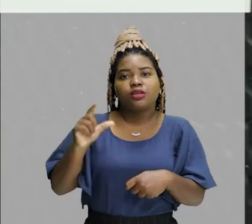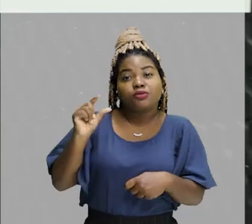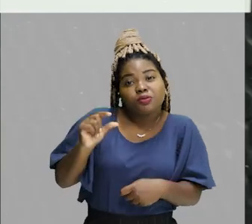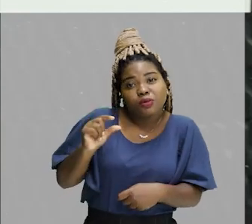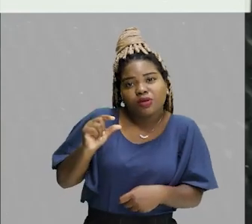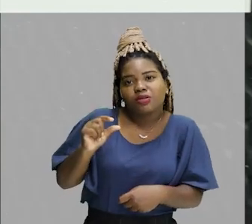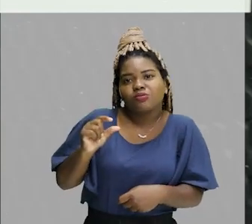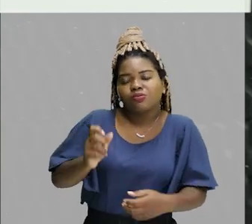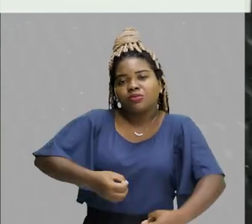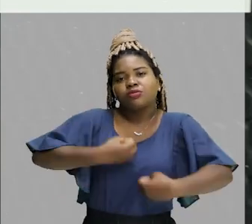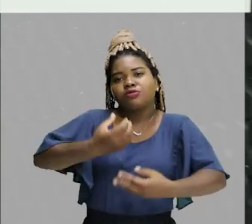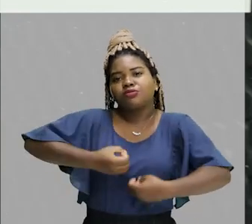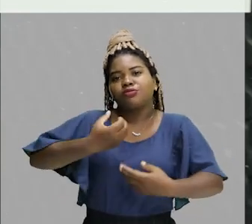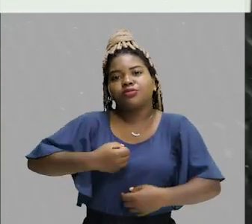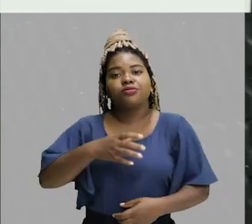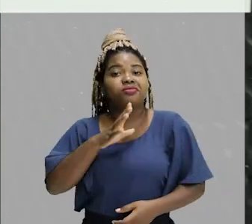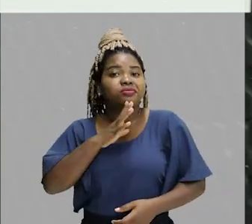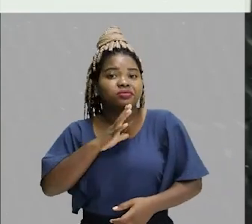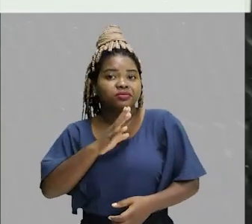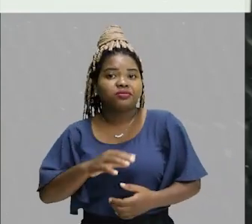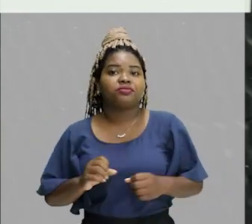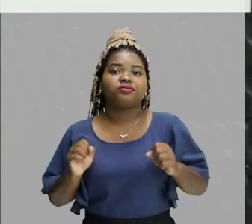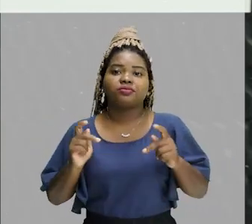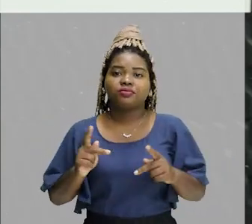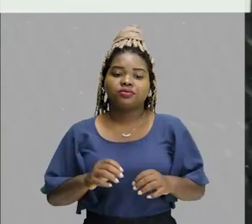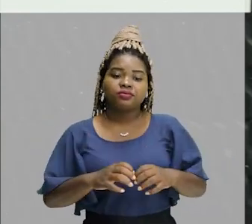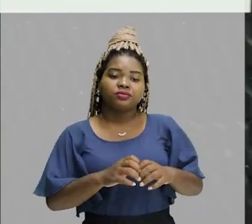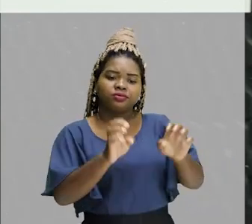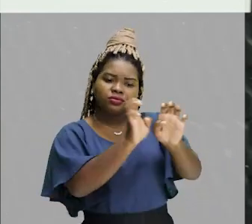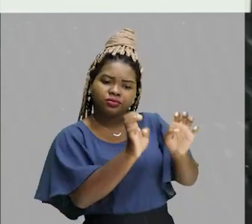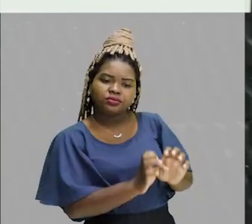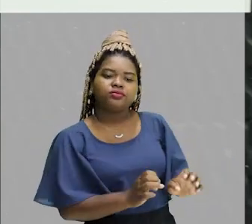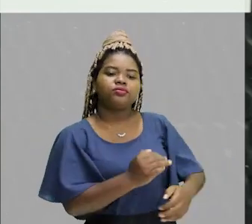possibilidade, certo, de construir,